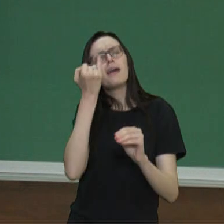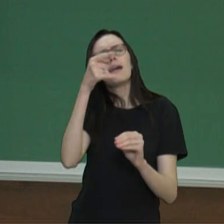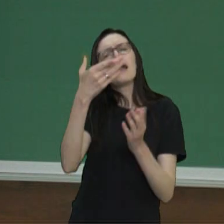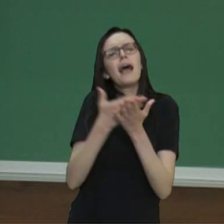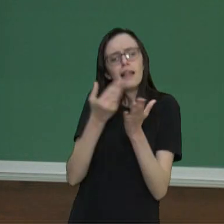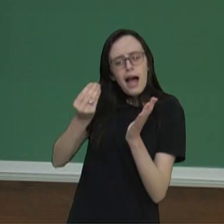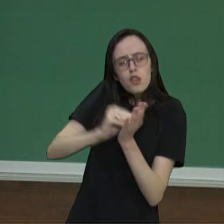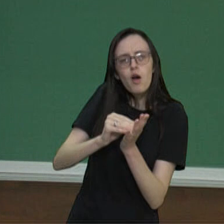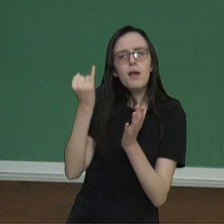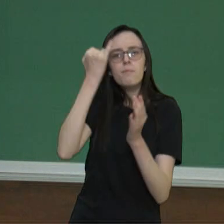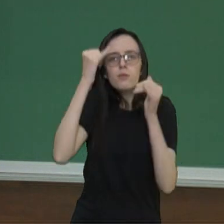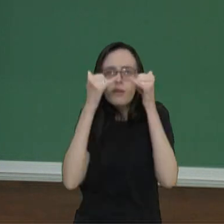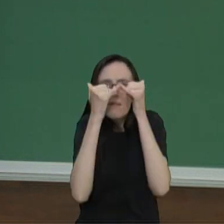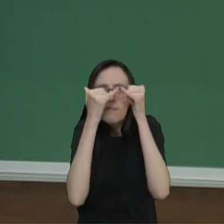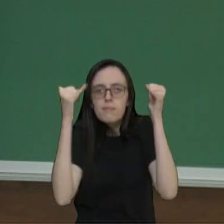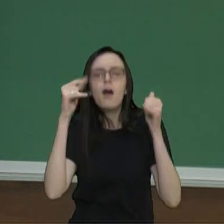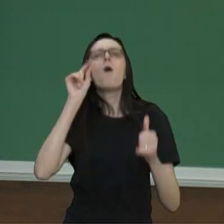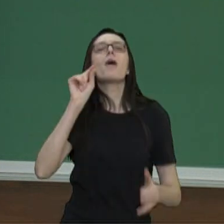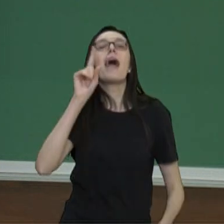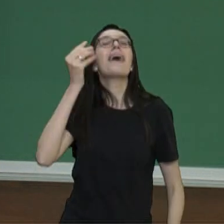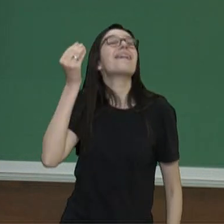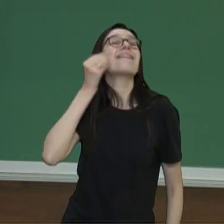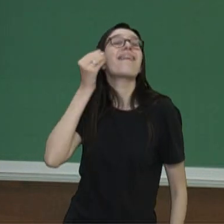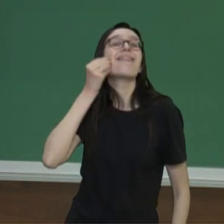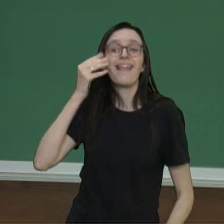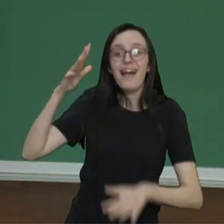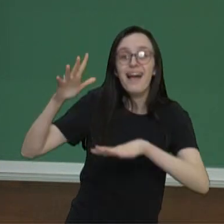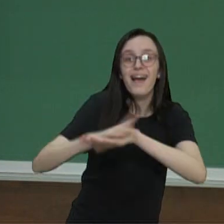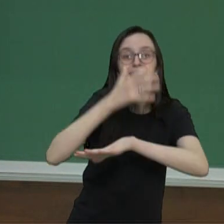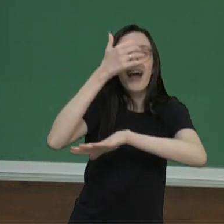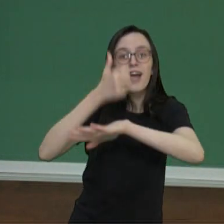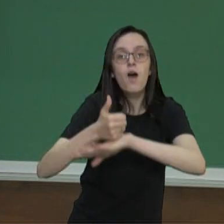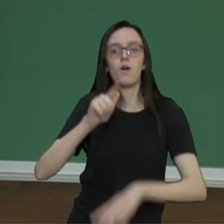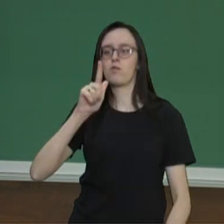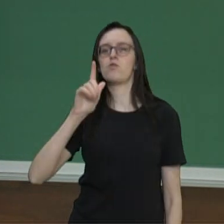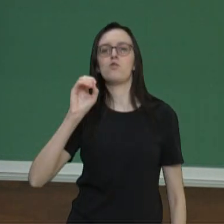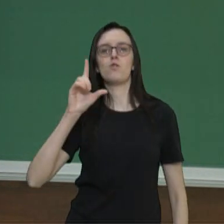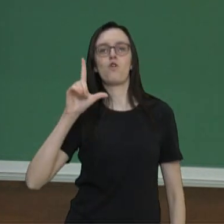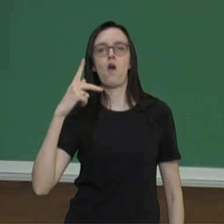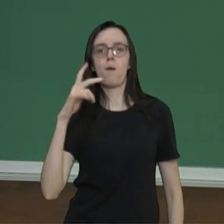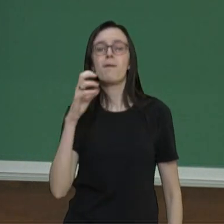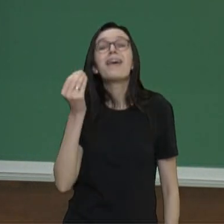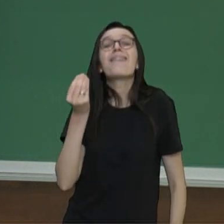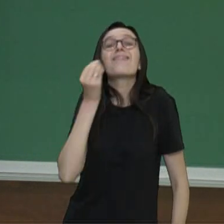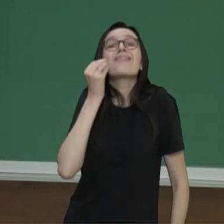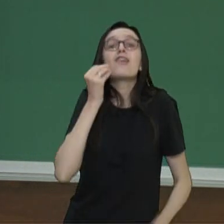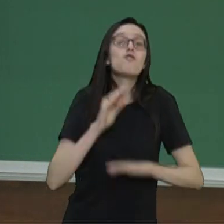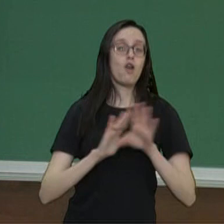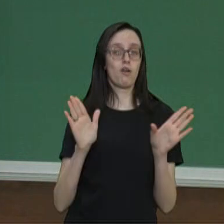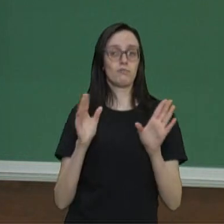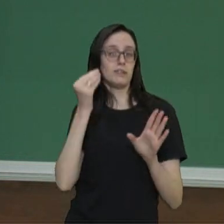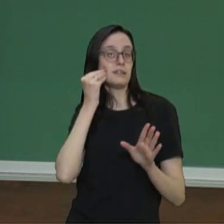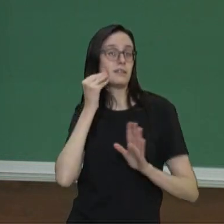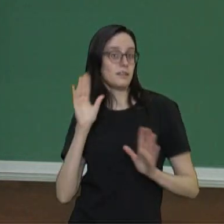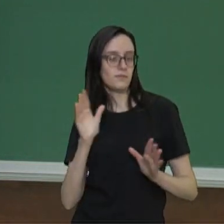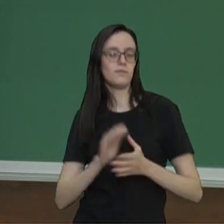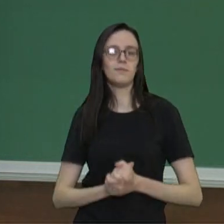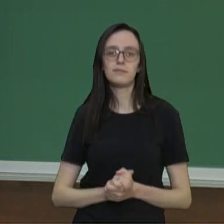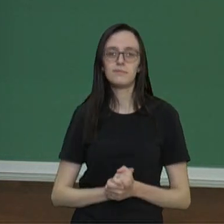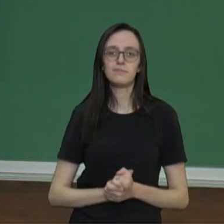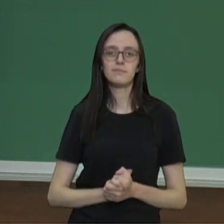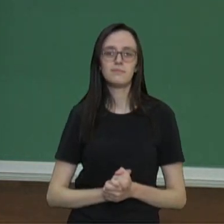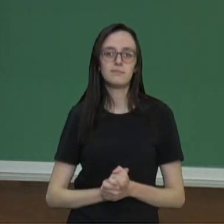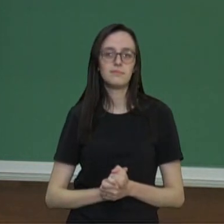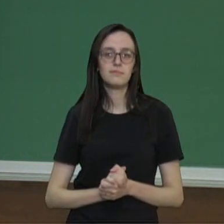seu caderno. É uma tentativa de golpe. Isso é importante que você lembre. Tentativa de golpe. E